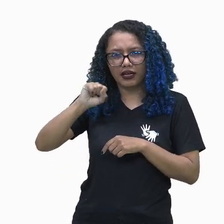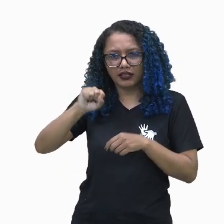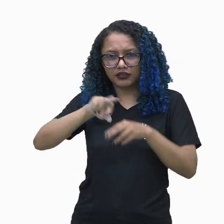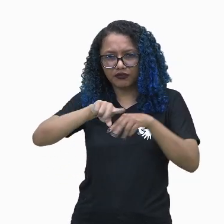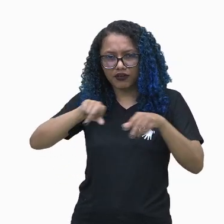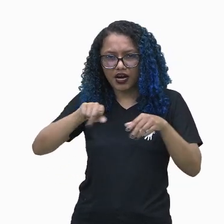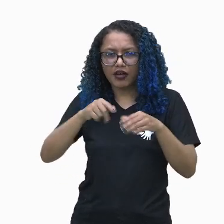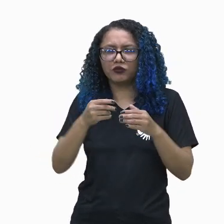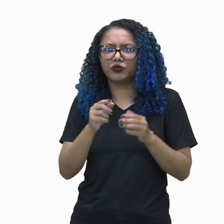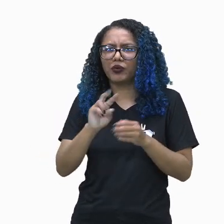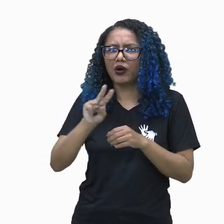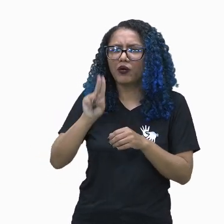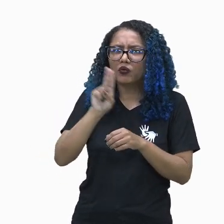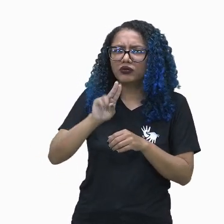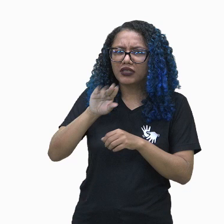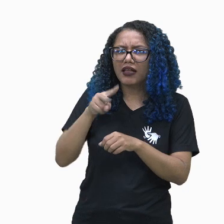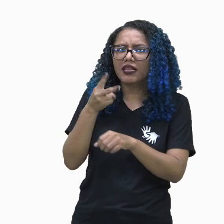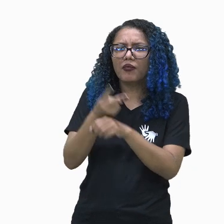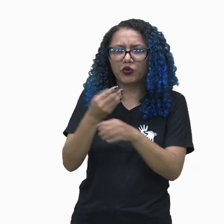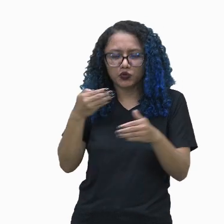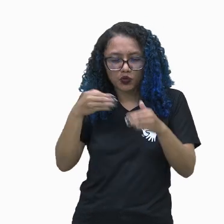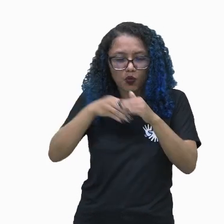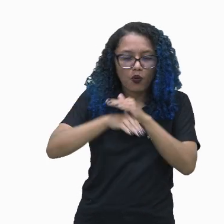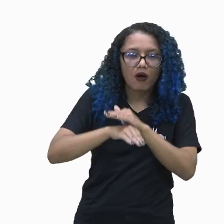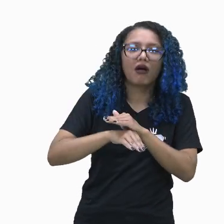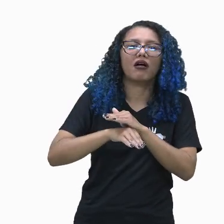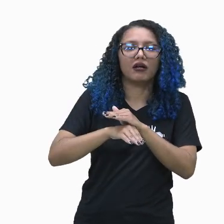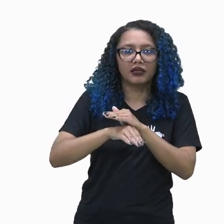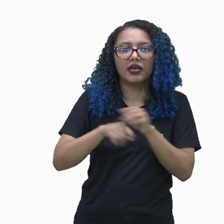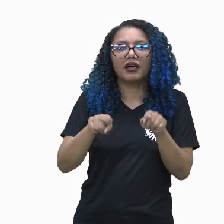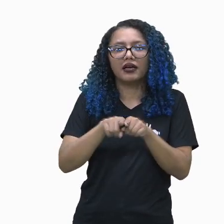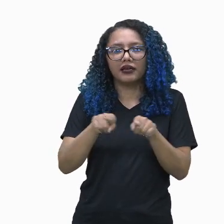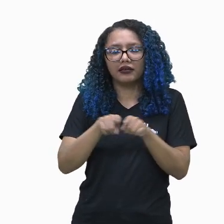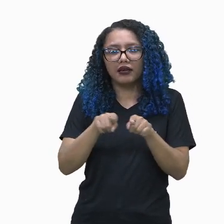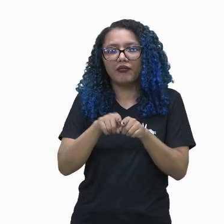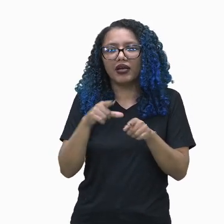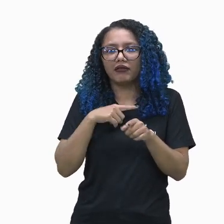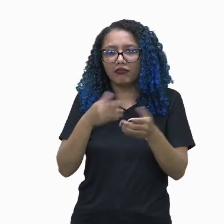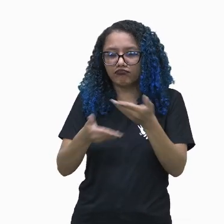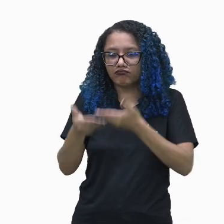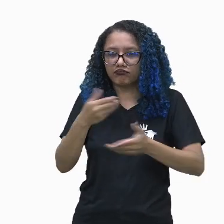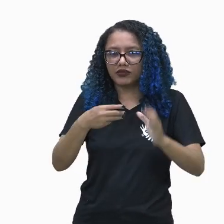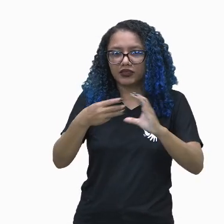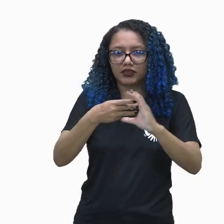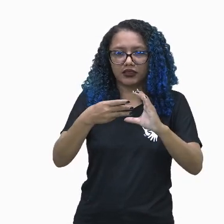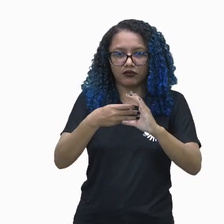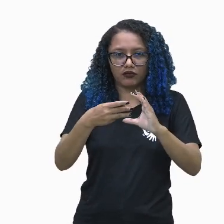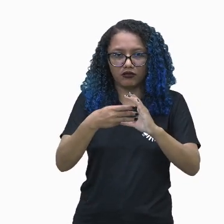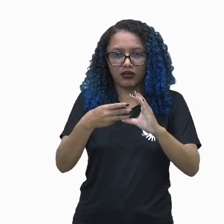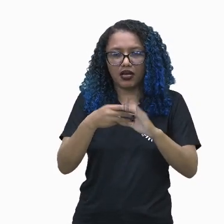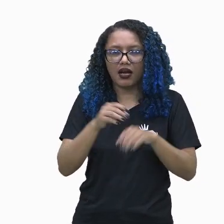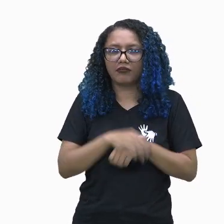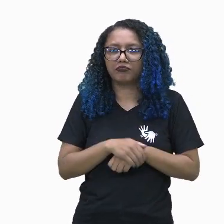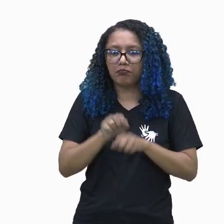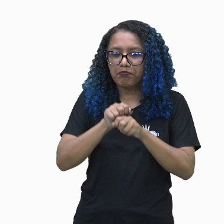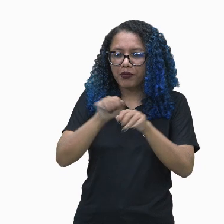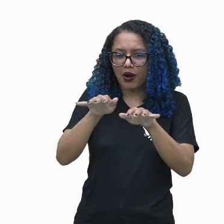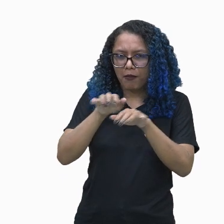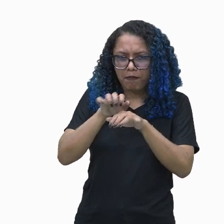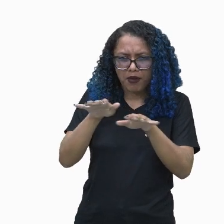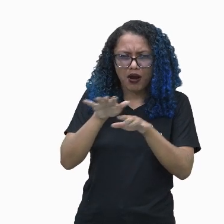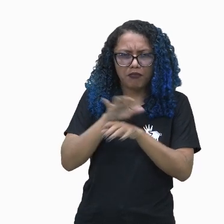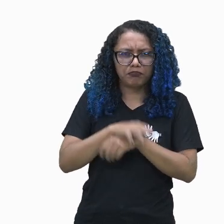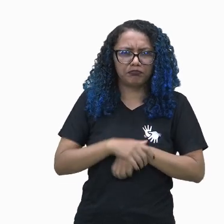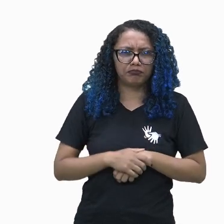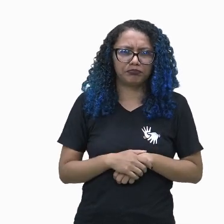uso posterior e a participação da comunicação celular, transmitindo sinais. Bem,